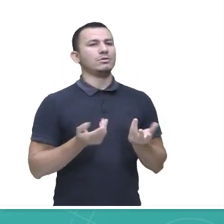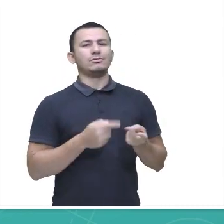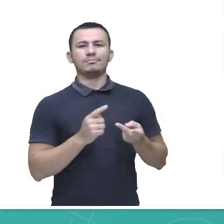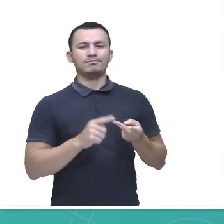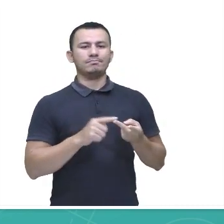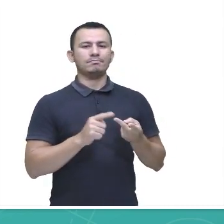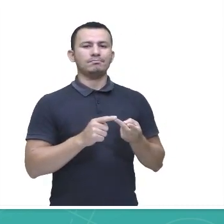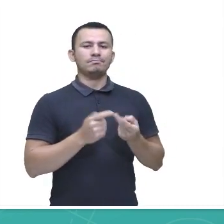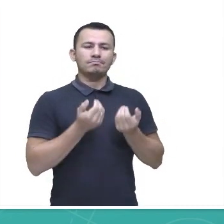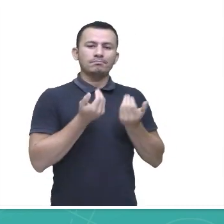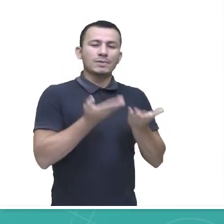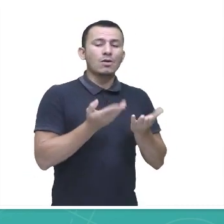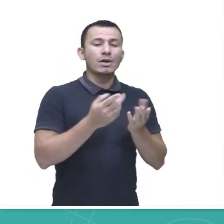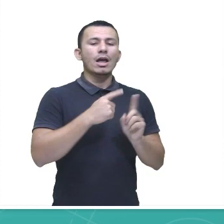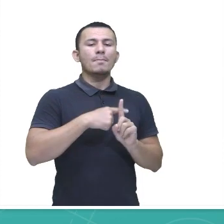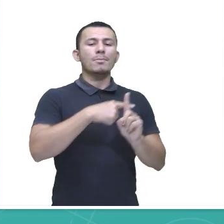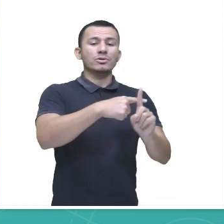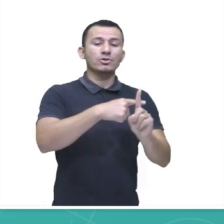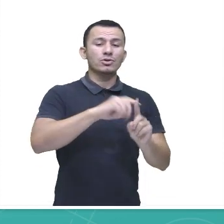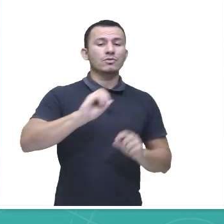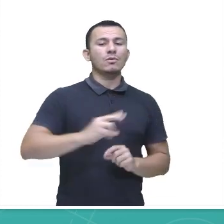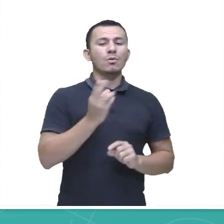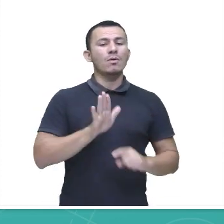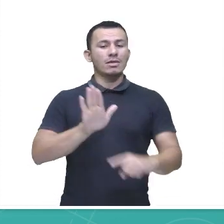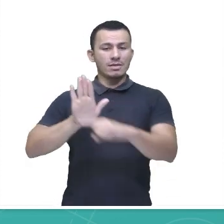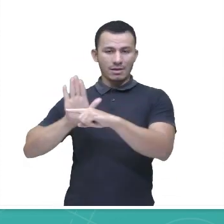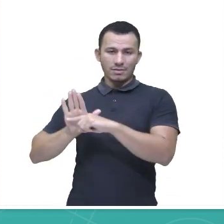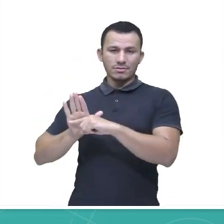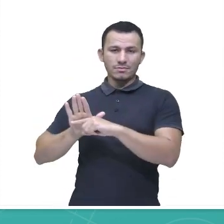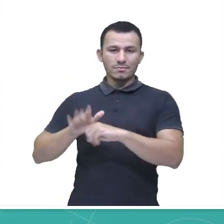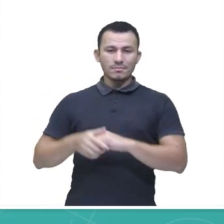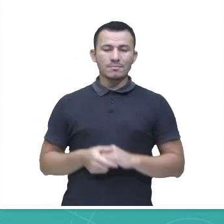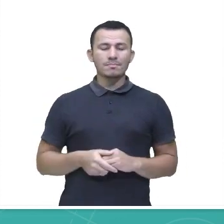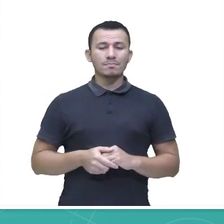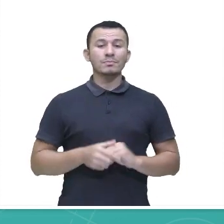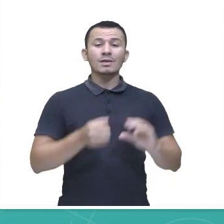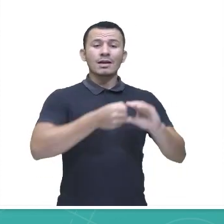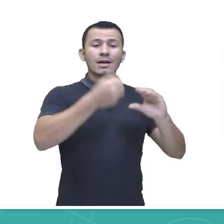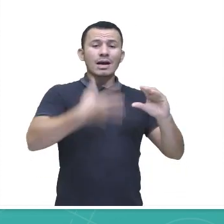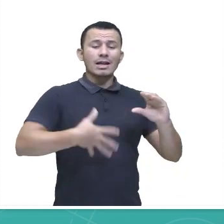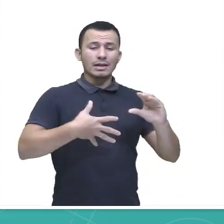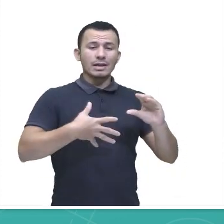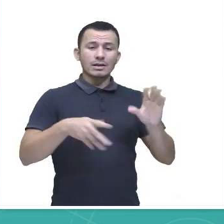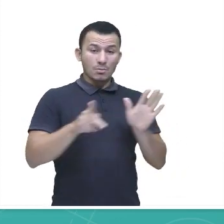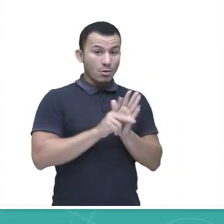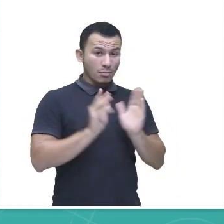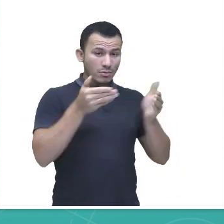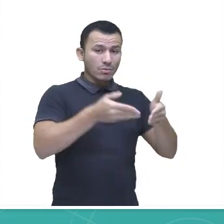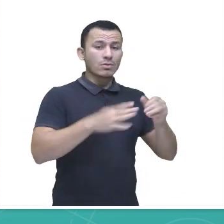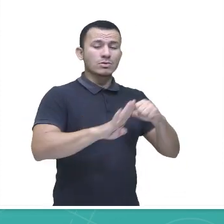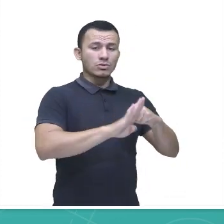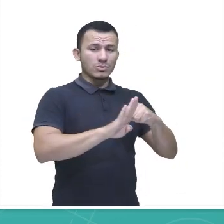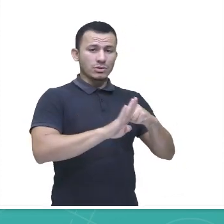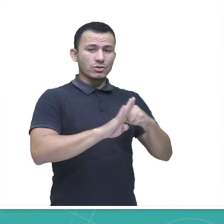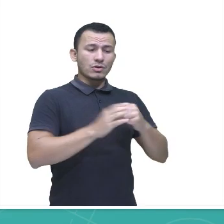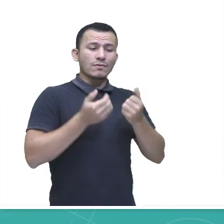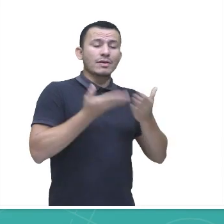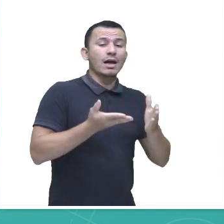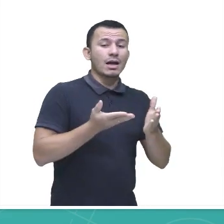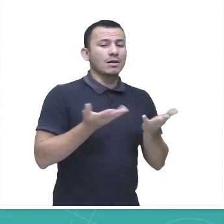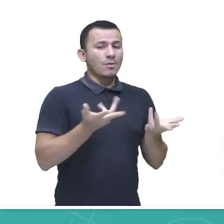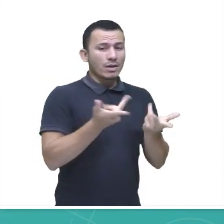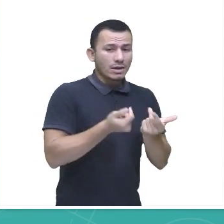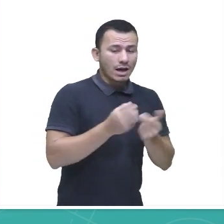um atributo positivo ou negativo. Então, caracteriza o substantivo, dando ou uma qualidade ou